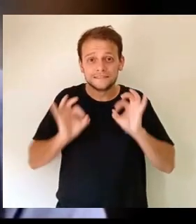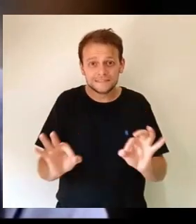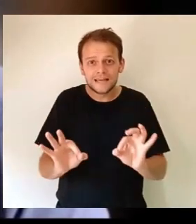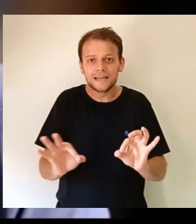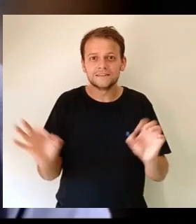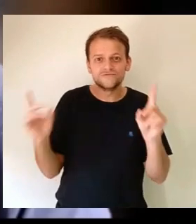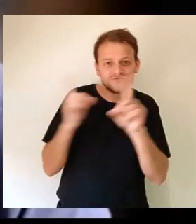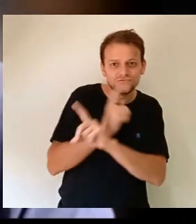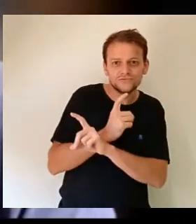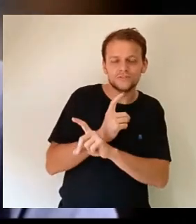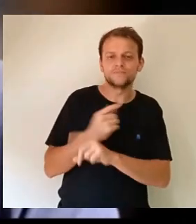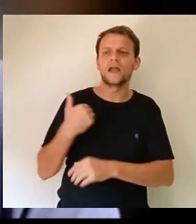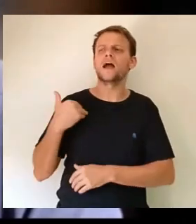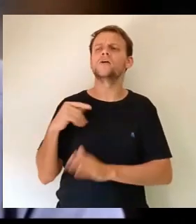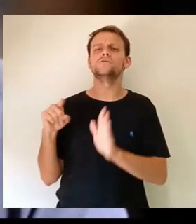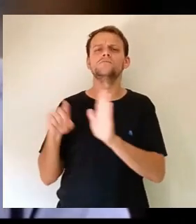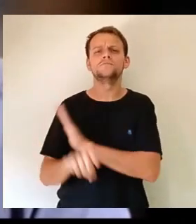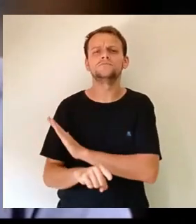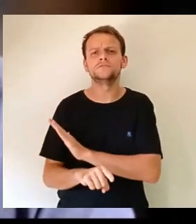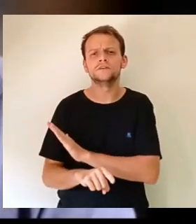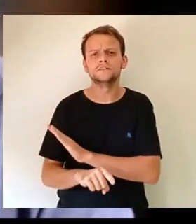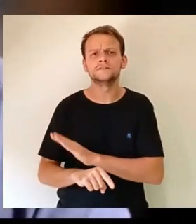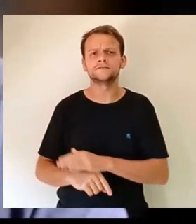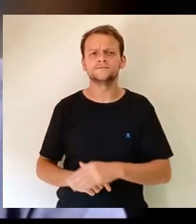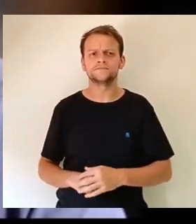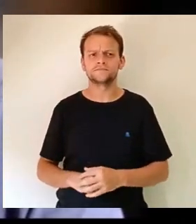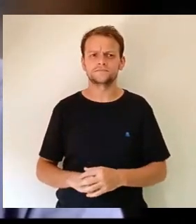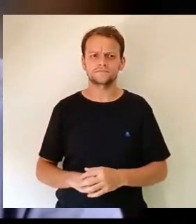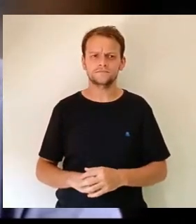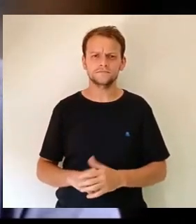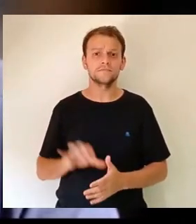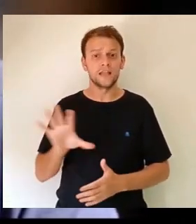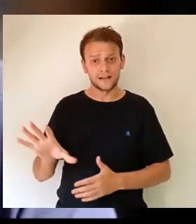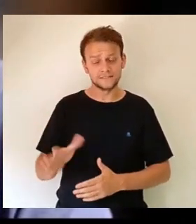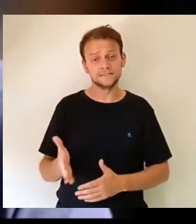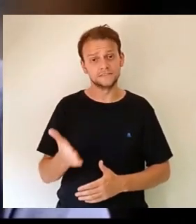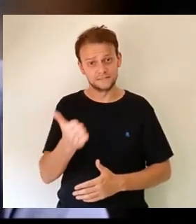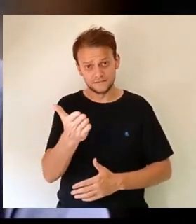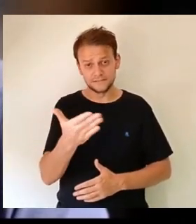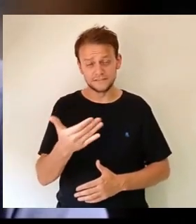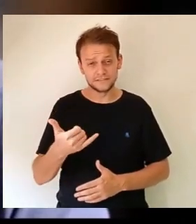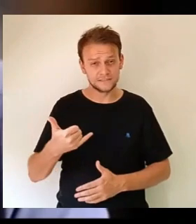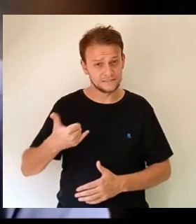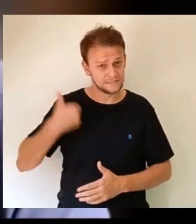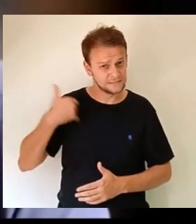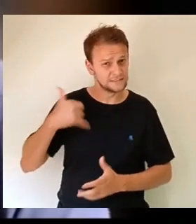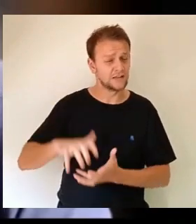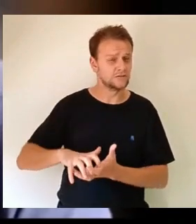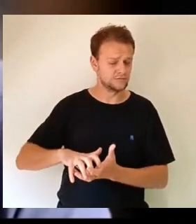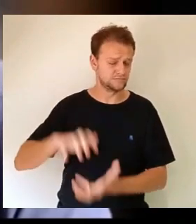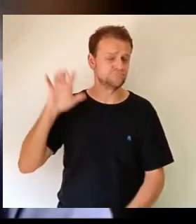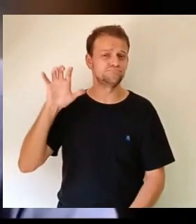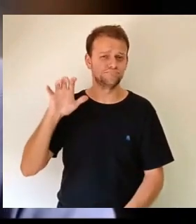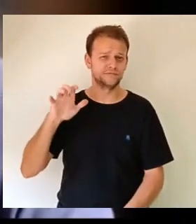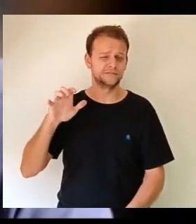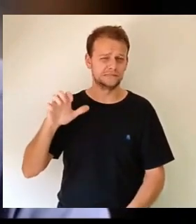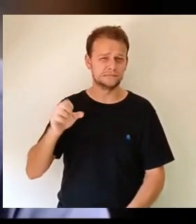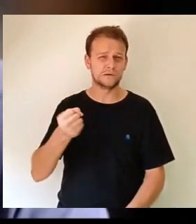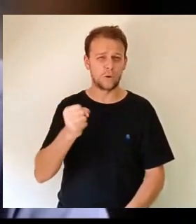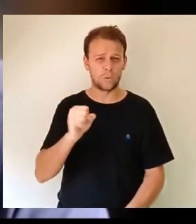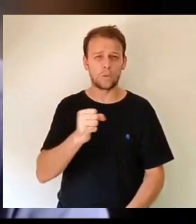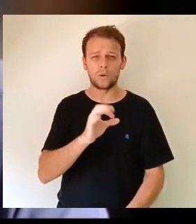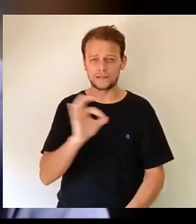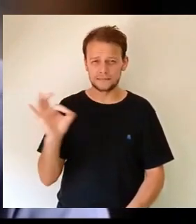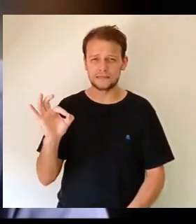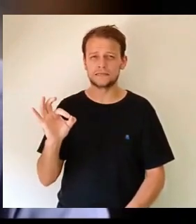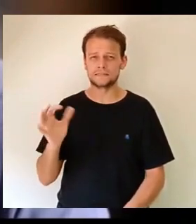das dificuldades. E eu perguntei para ele, mas assim, você já está com uma idade avançada, né?